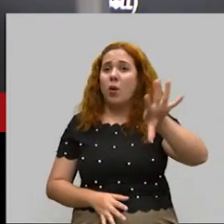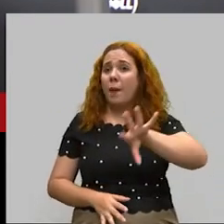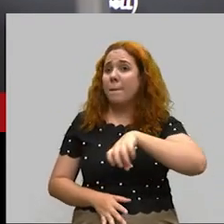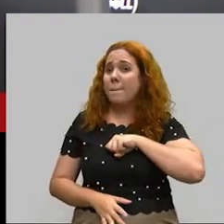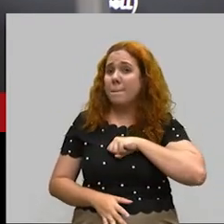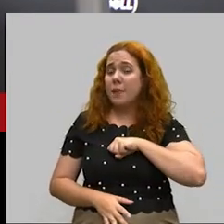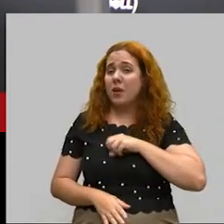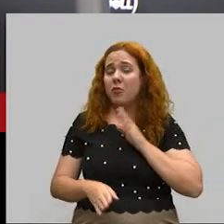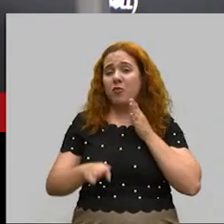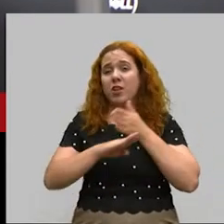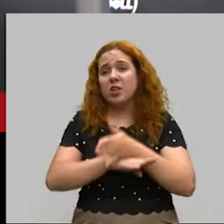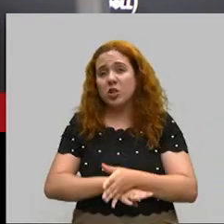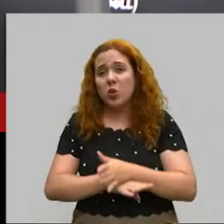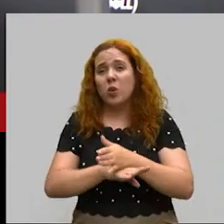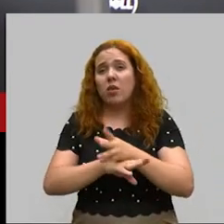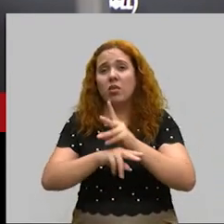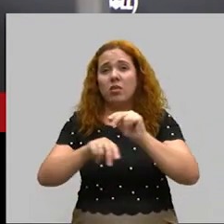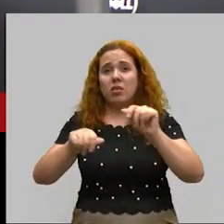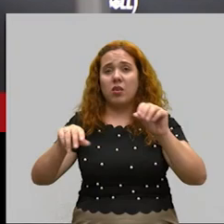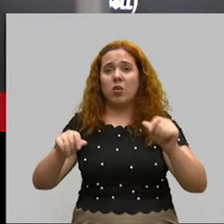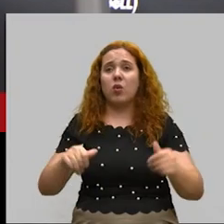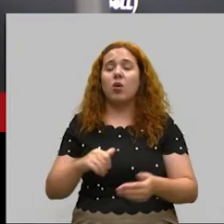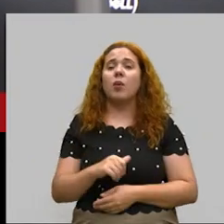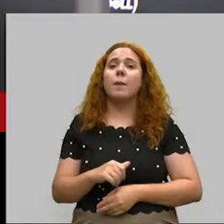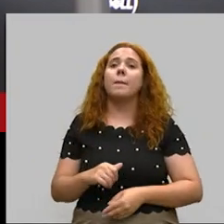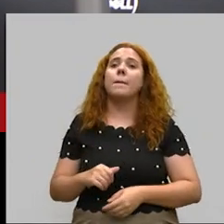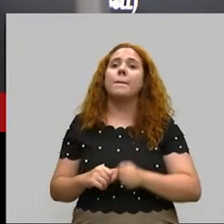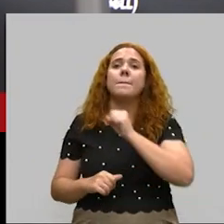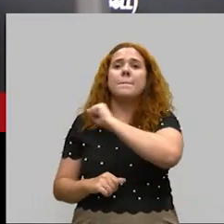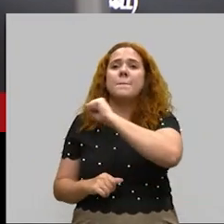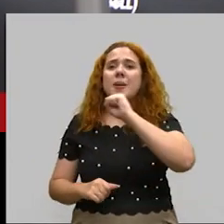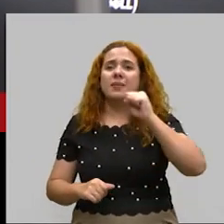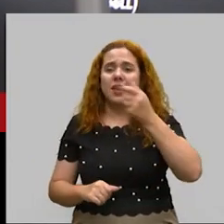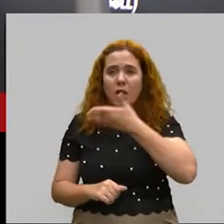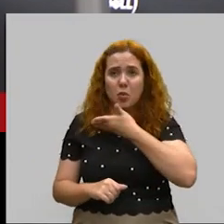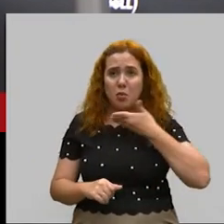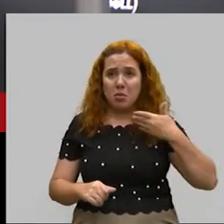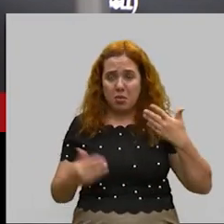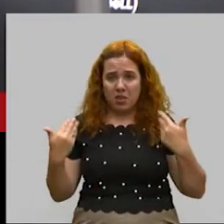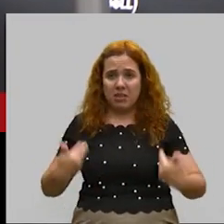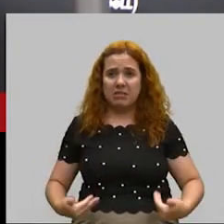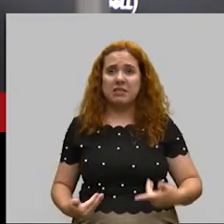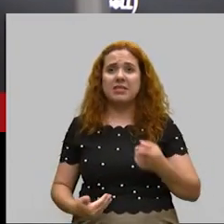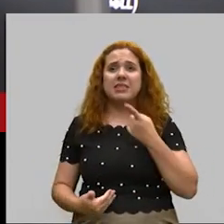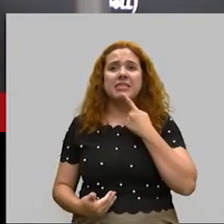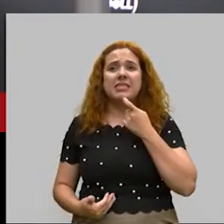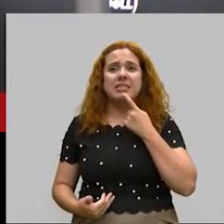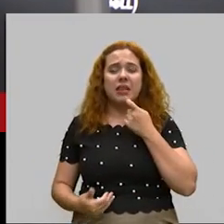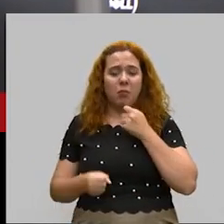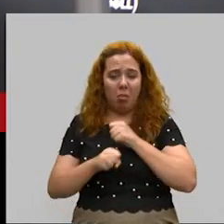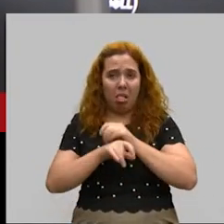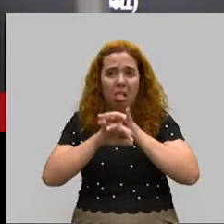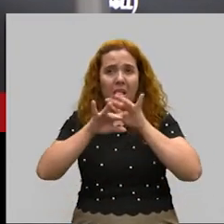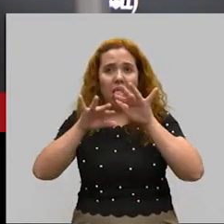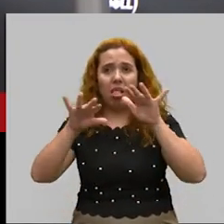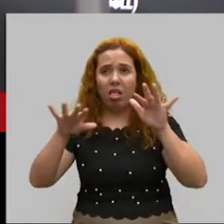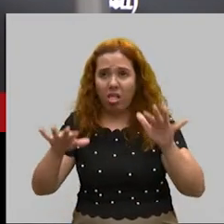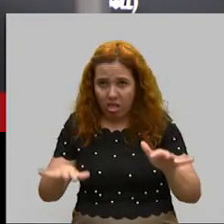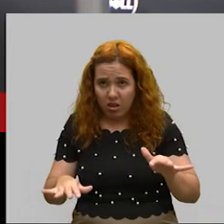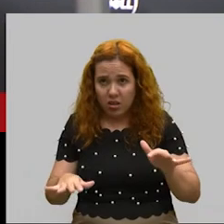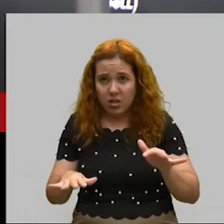invadiram nossas terras cortaram mataram nossos corpos pintaram de sangue esse chão pilastra